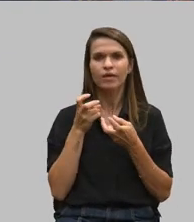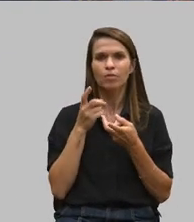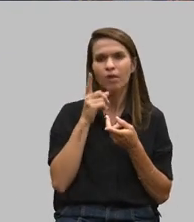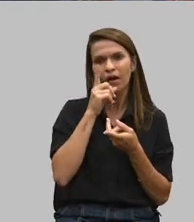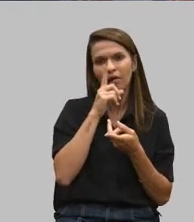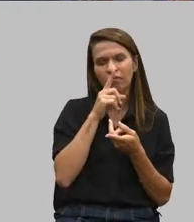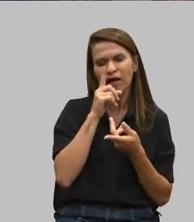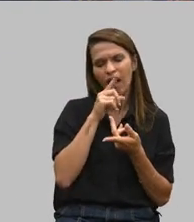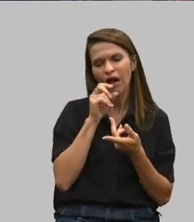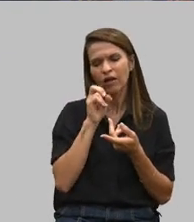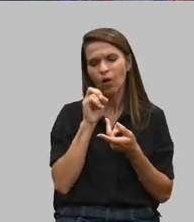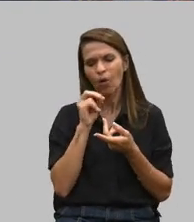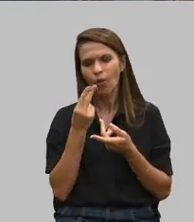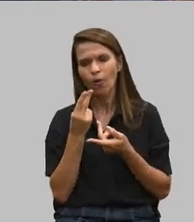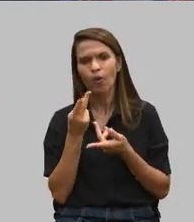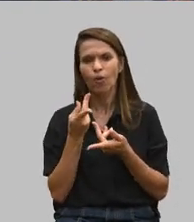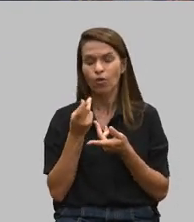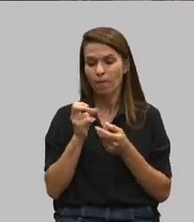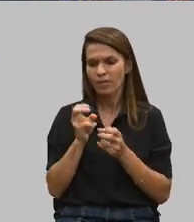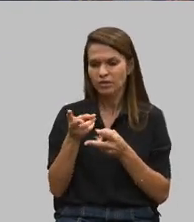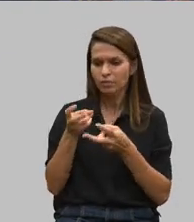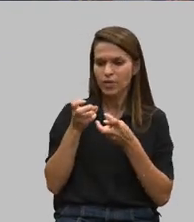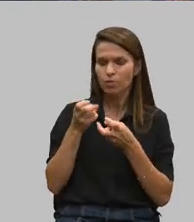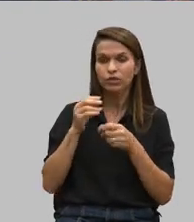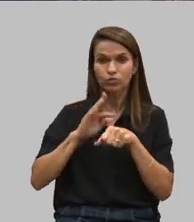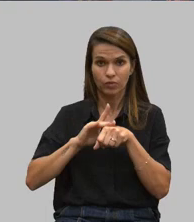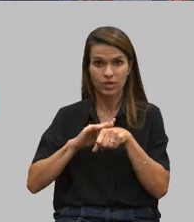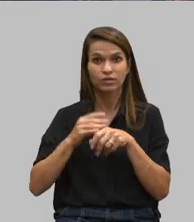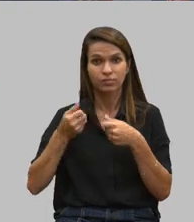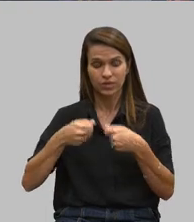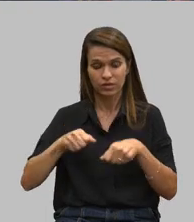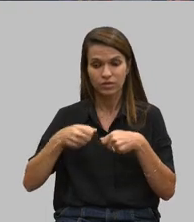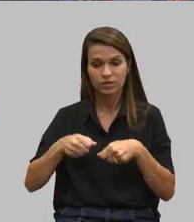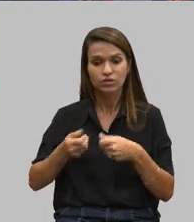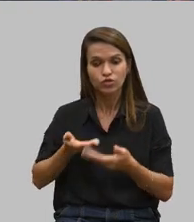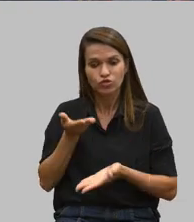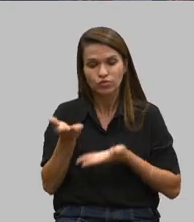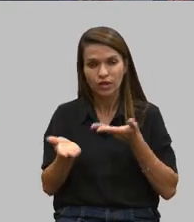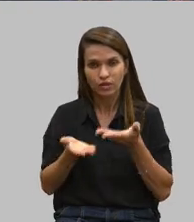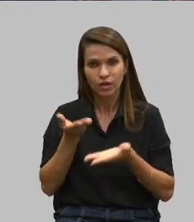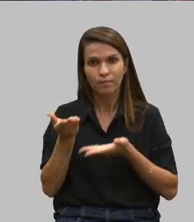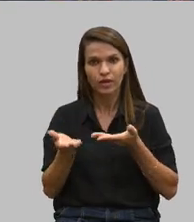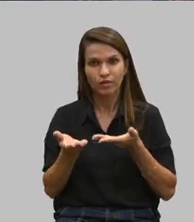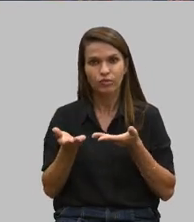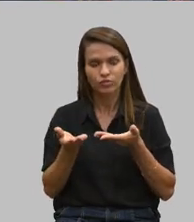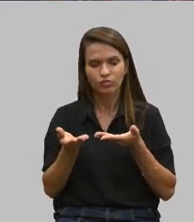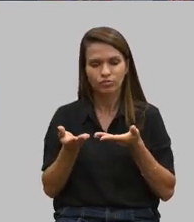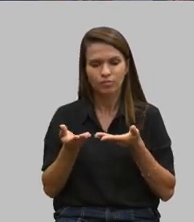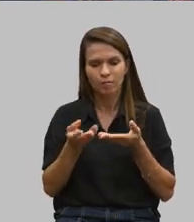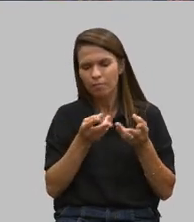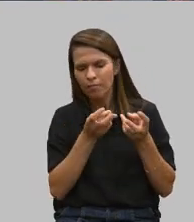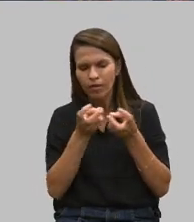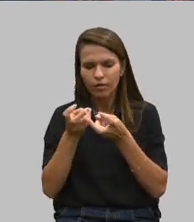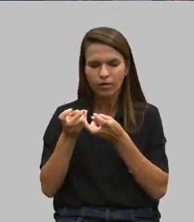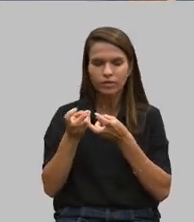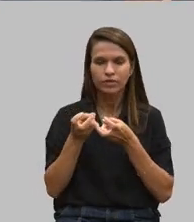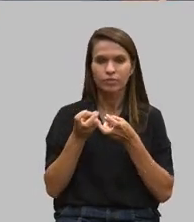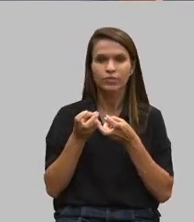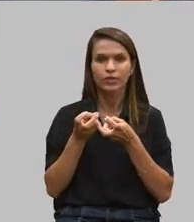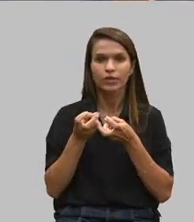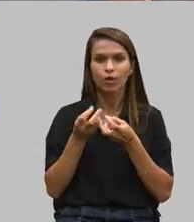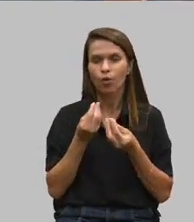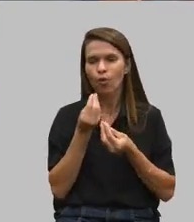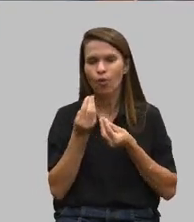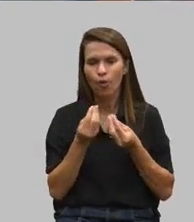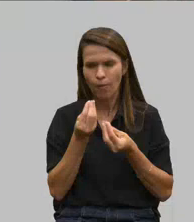é uma doença que precisa de um tratamento geralmente essas triagens elas elas a ideia que elas realmente